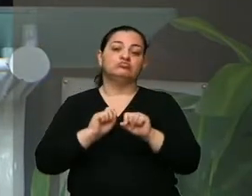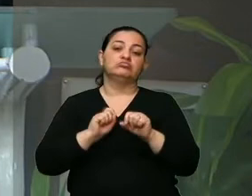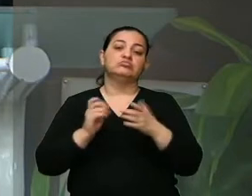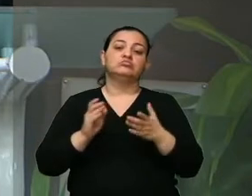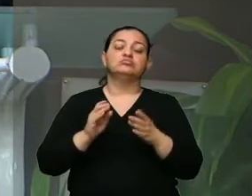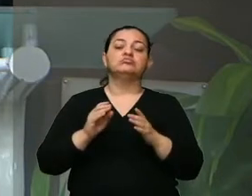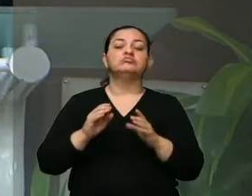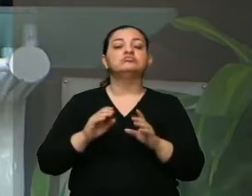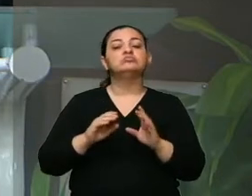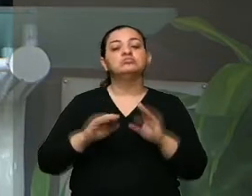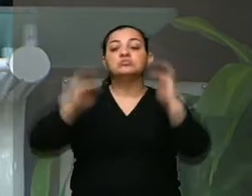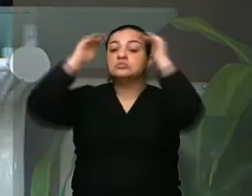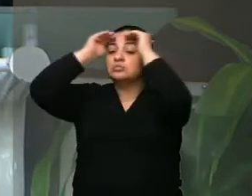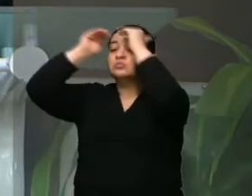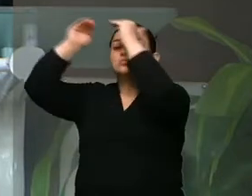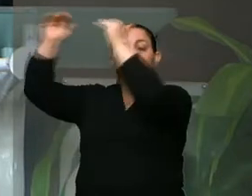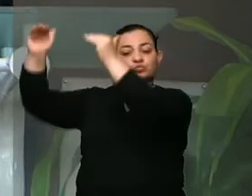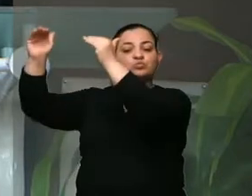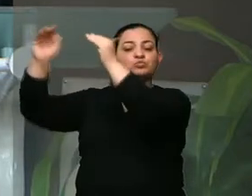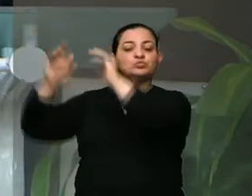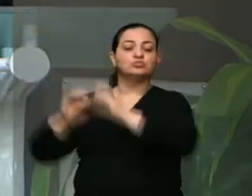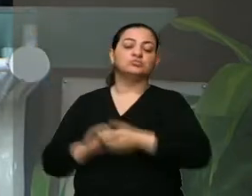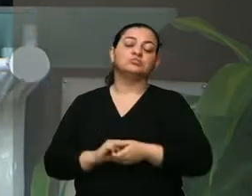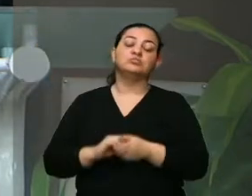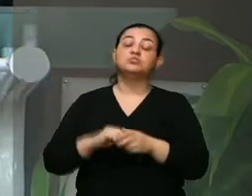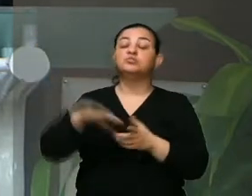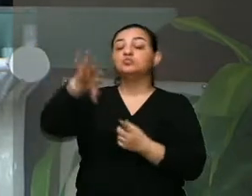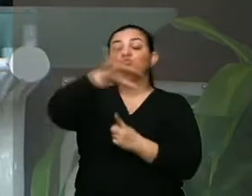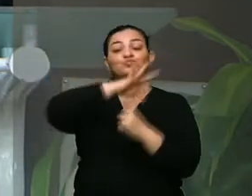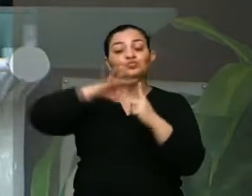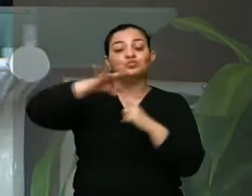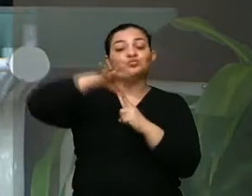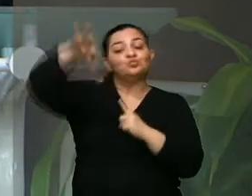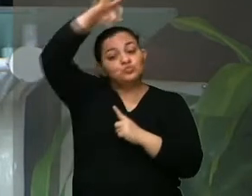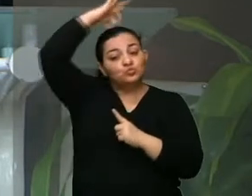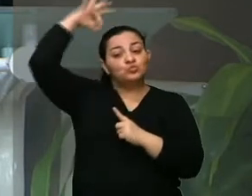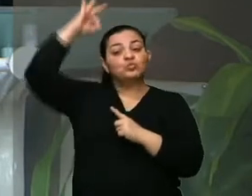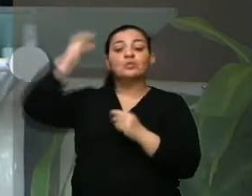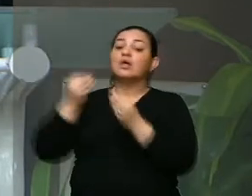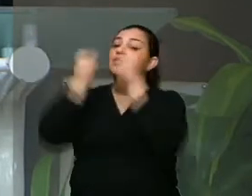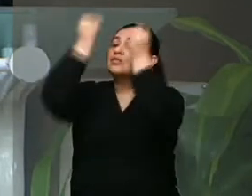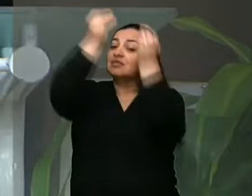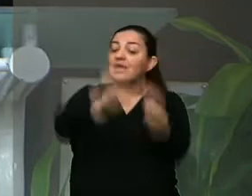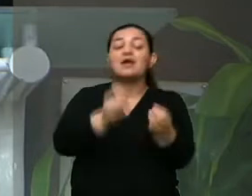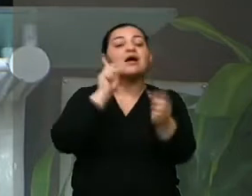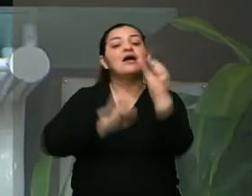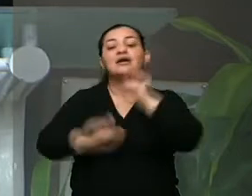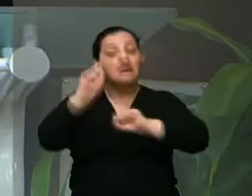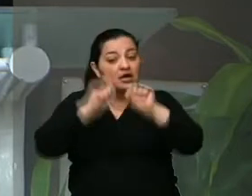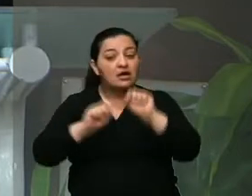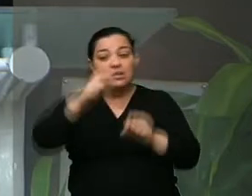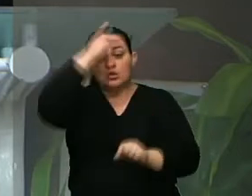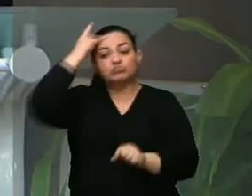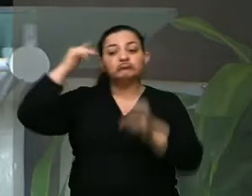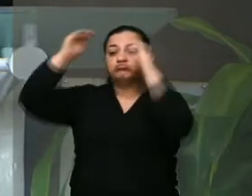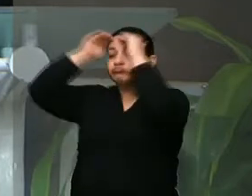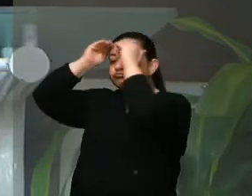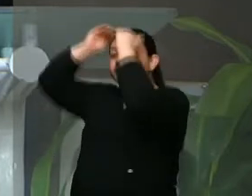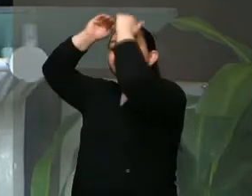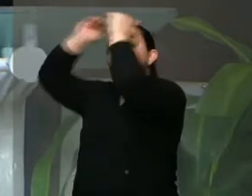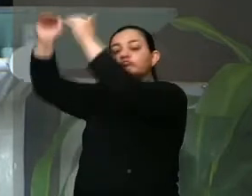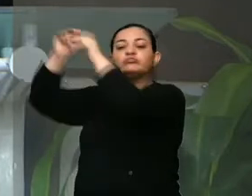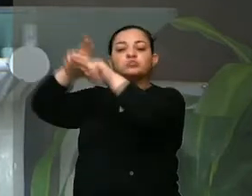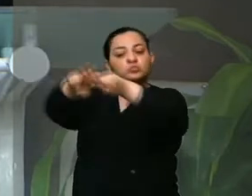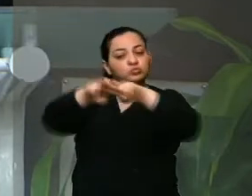da condição de obedientes e o espírito santo é dado para aqueles que obedecem por